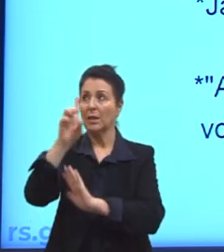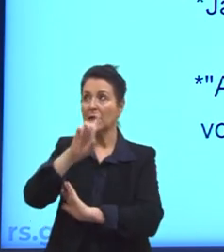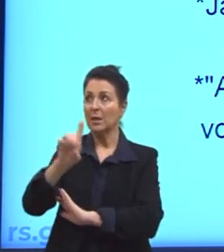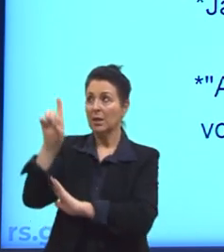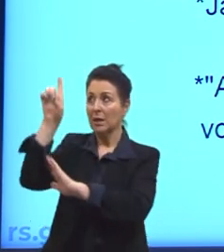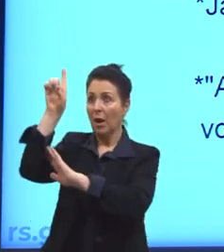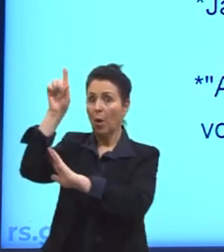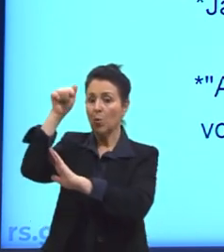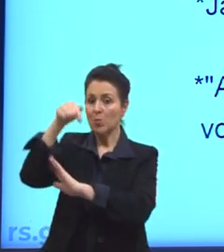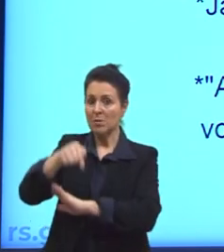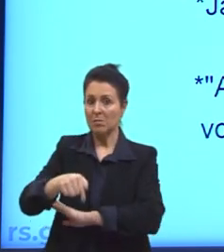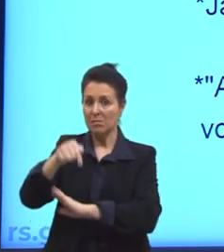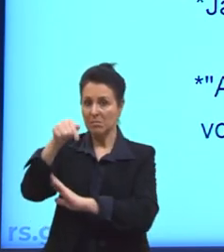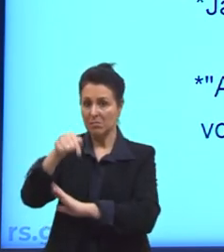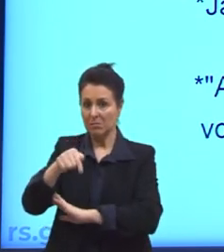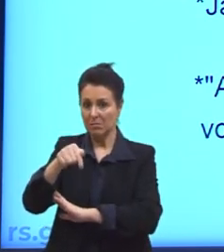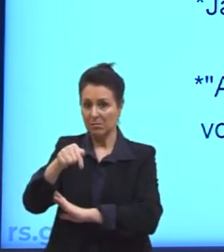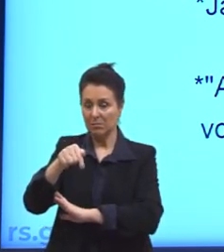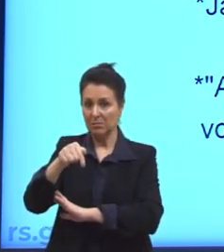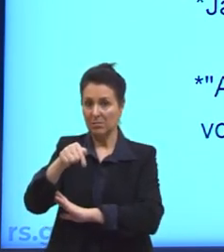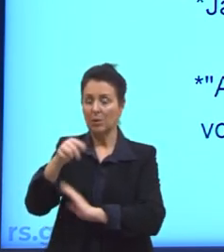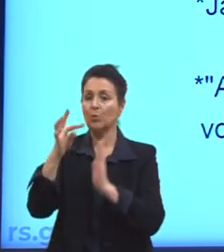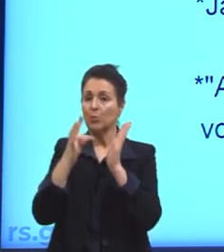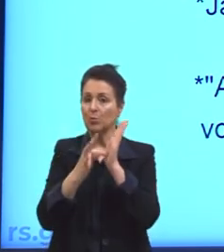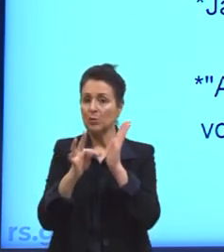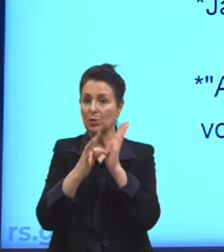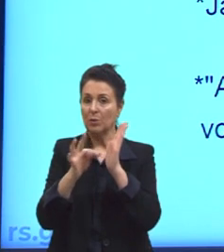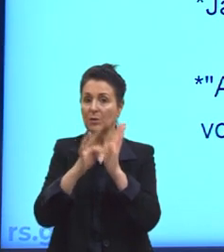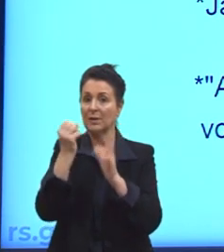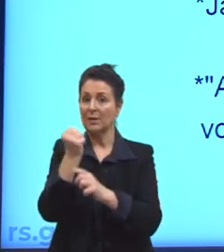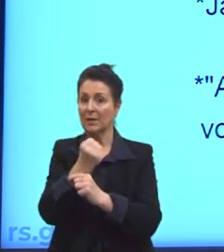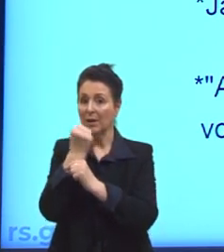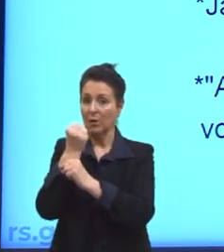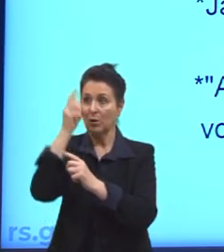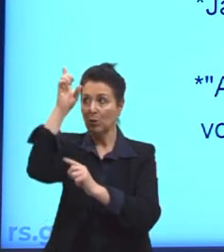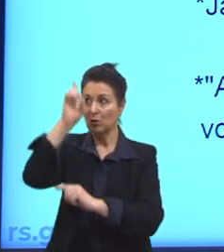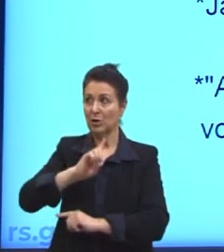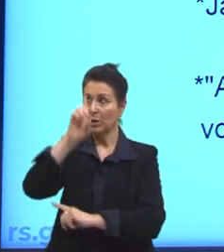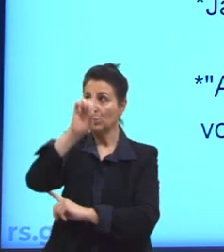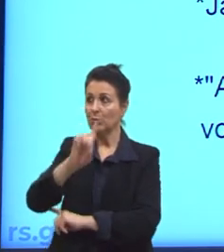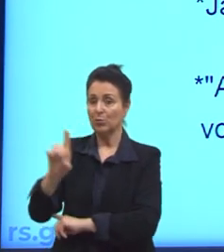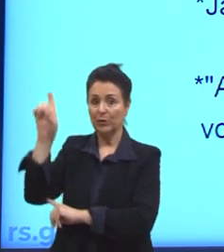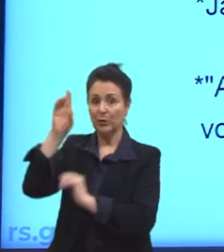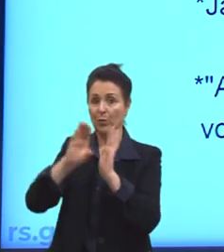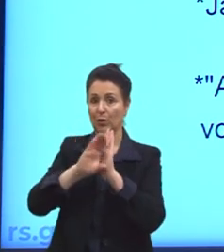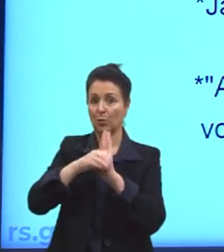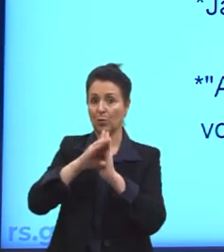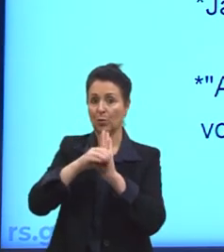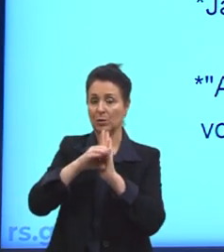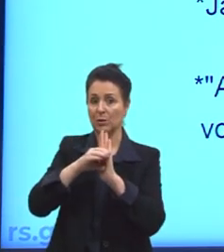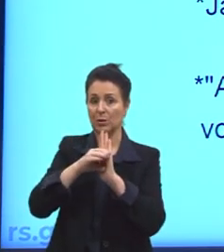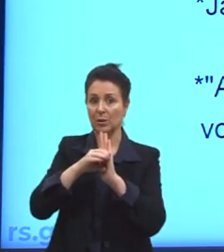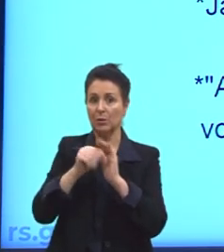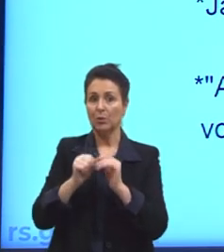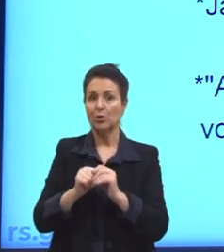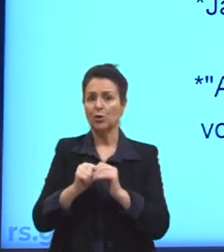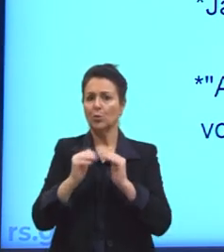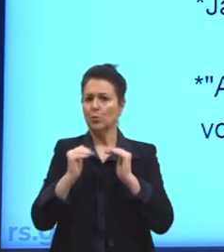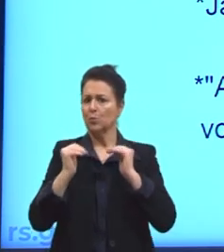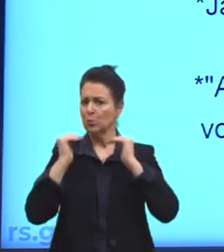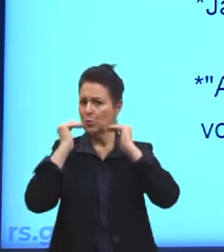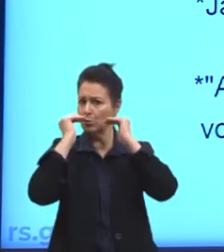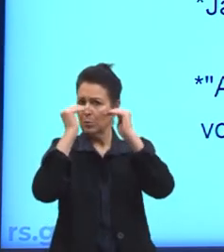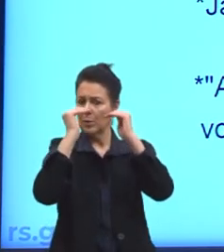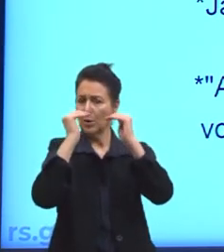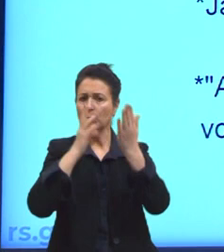essa os representantes são os teóricos que defendem o direito divino defende o conceito de um soberano perfecto e